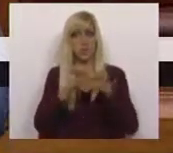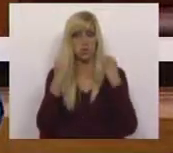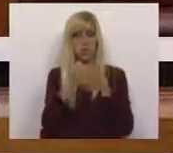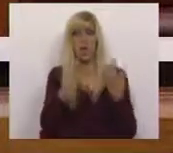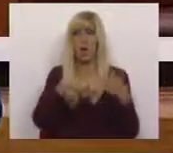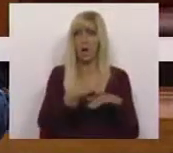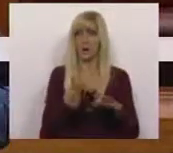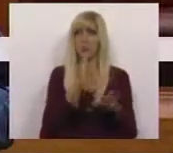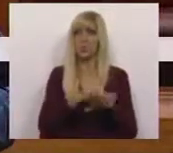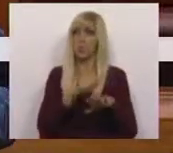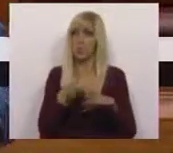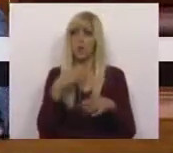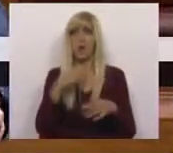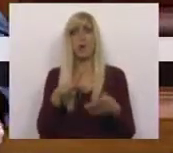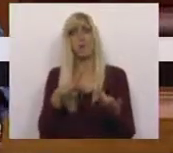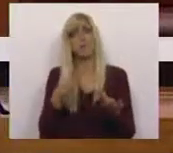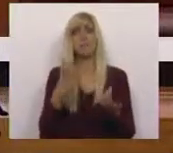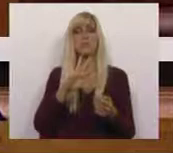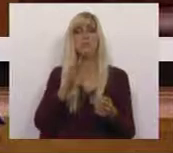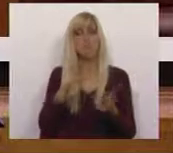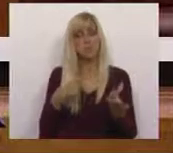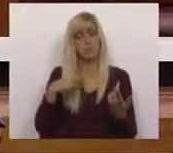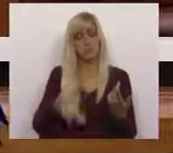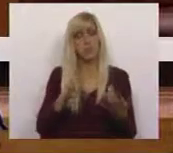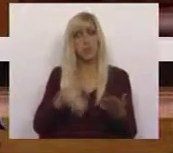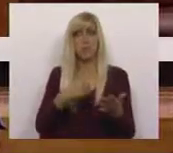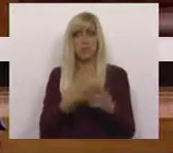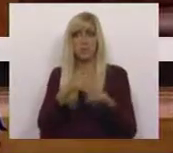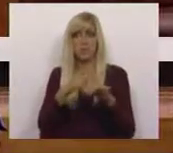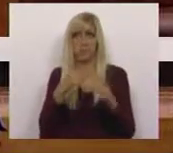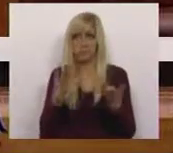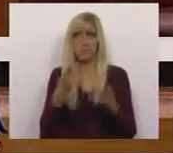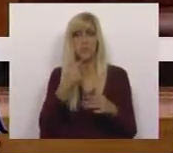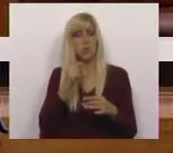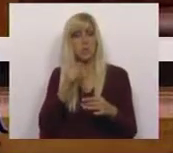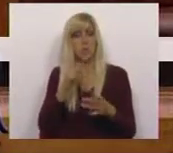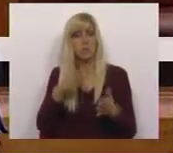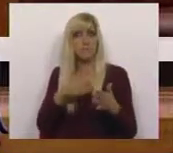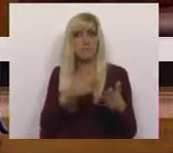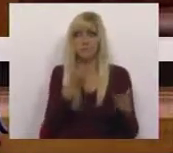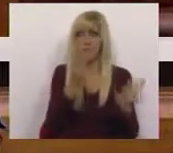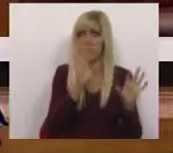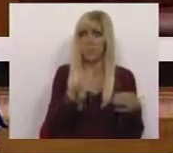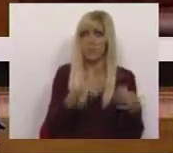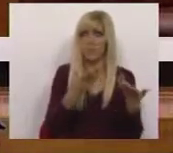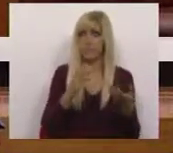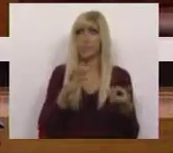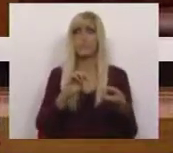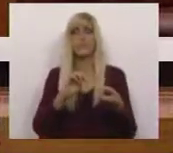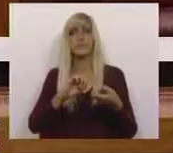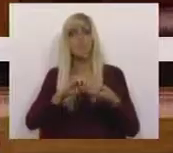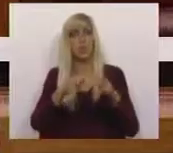sociedade, porque o país ganha com isso. Em nome do imperativo de romper com o caminho da tortura social,